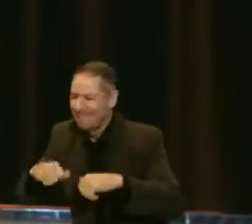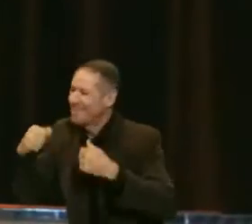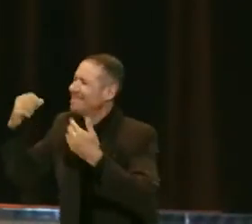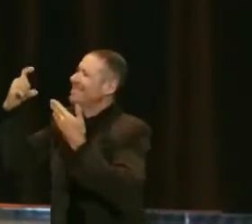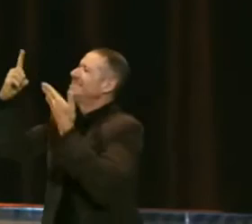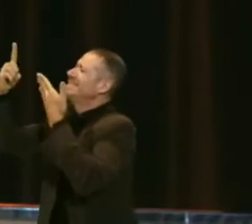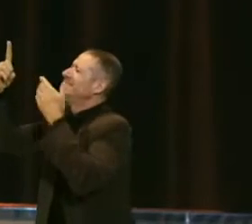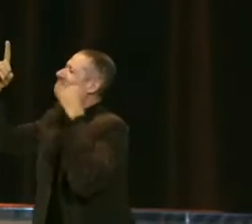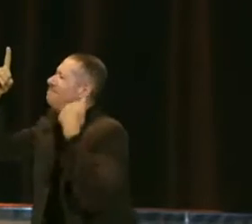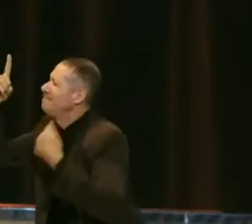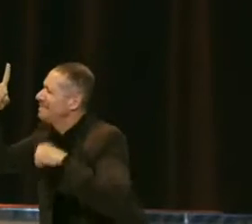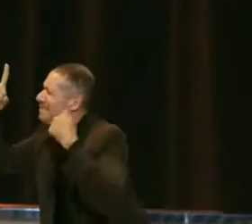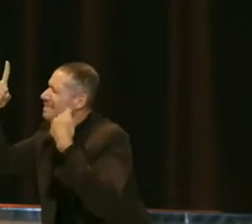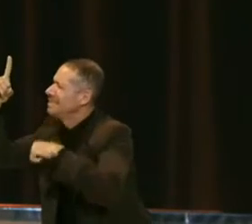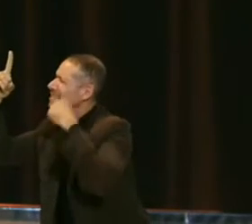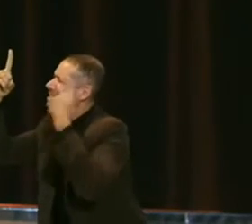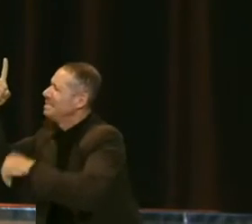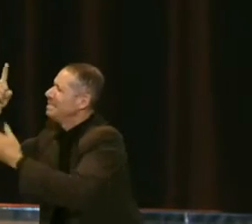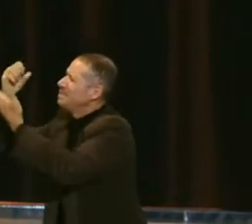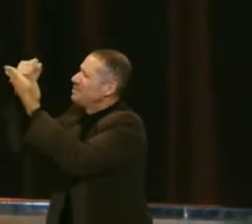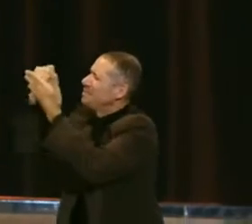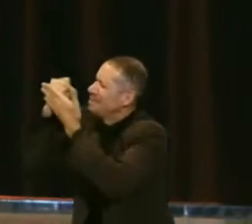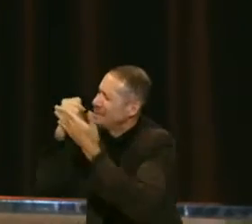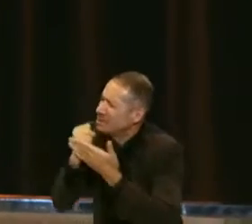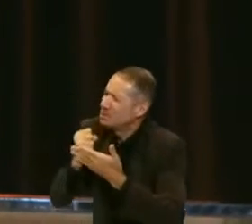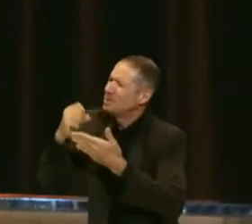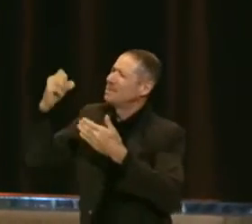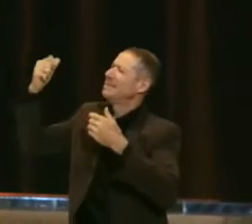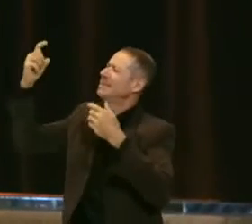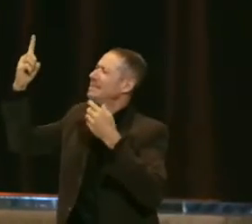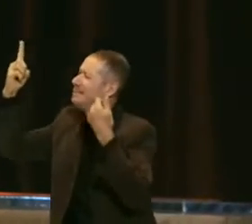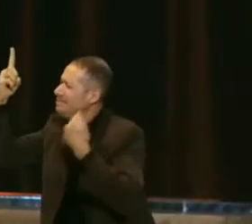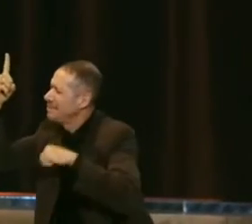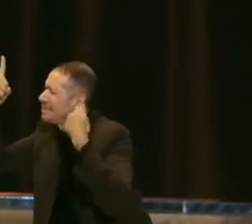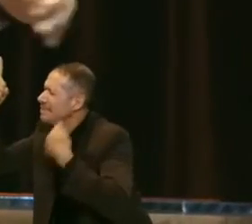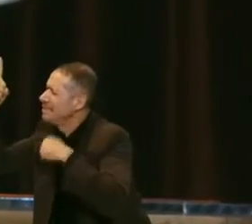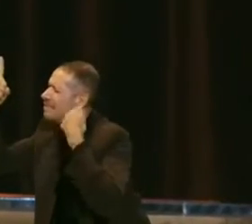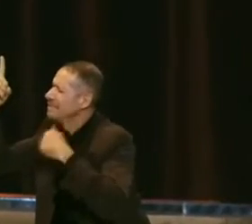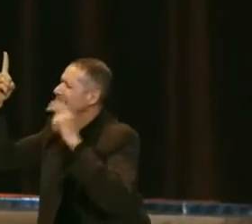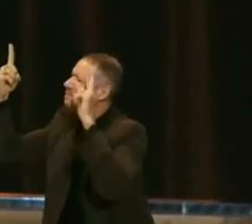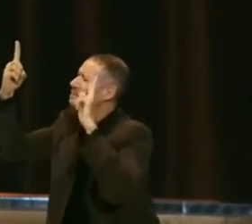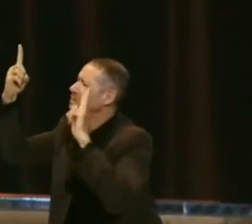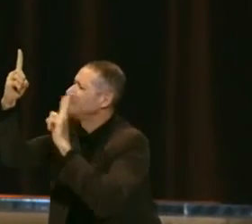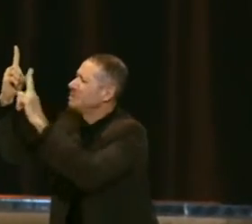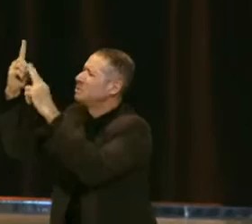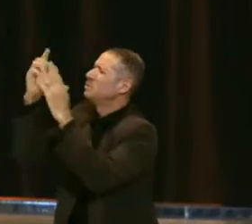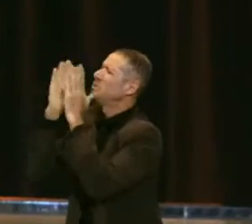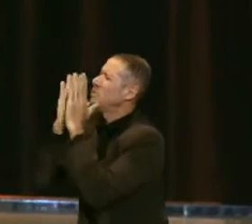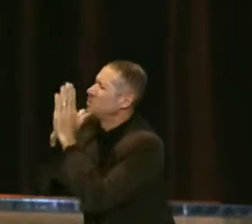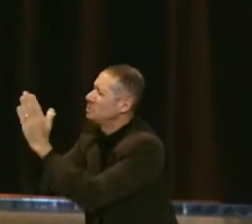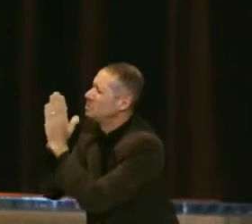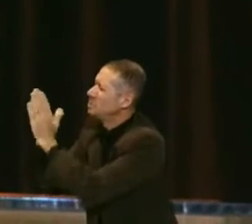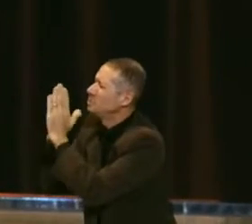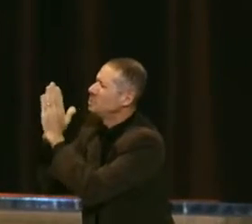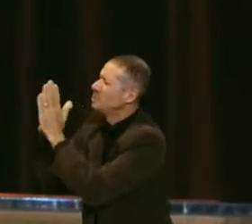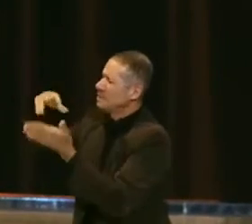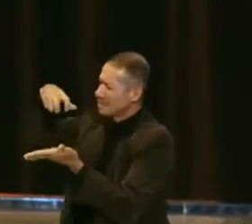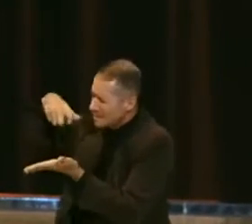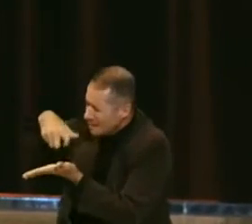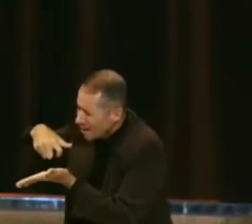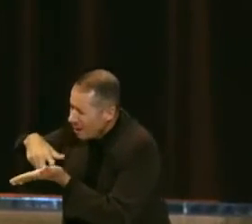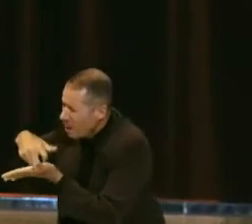Ti, eu preciso da Tua ajuda, eu preciso do Senhor. Comece a clamar.